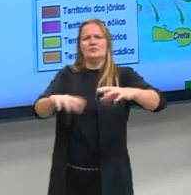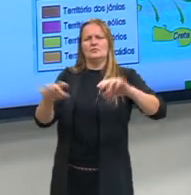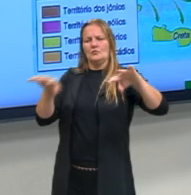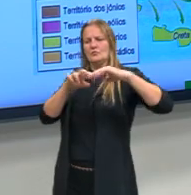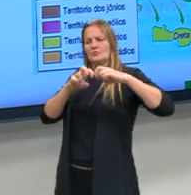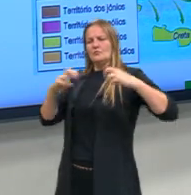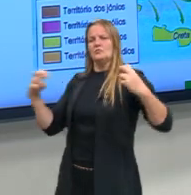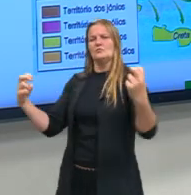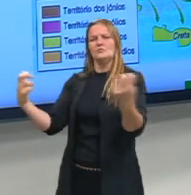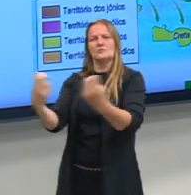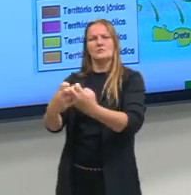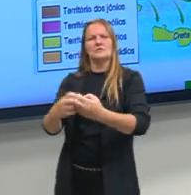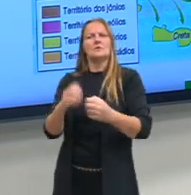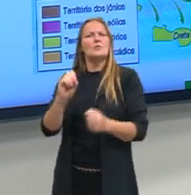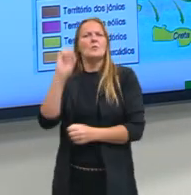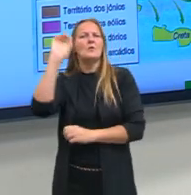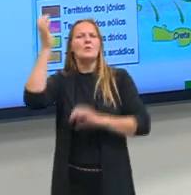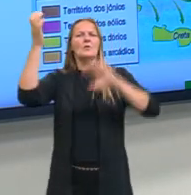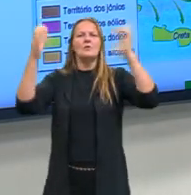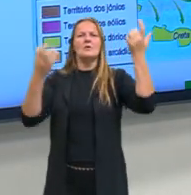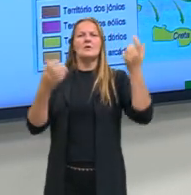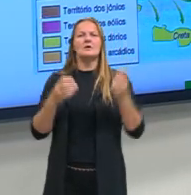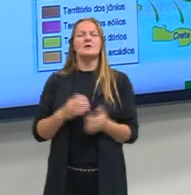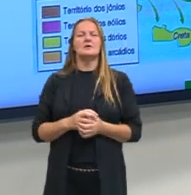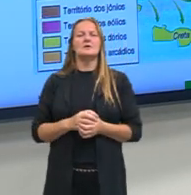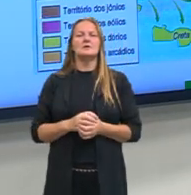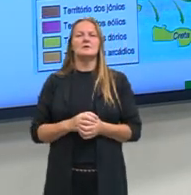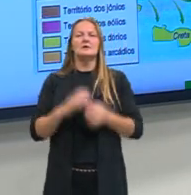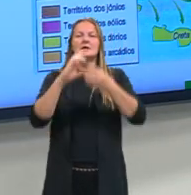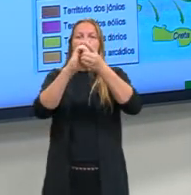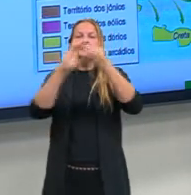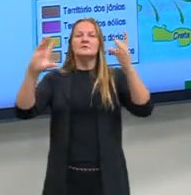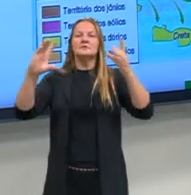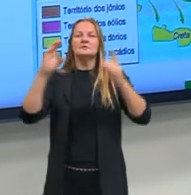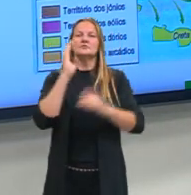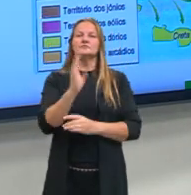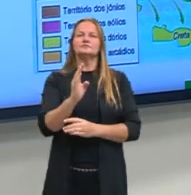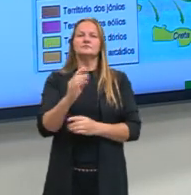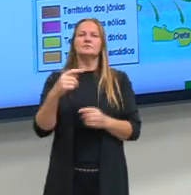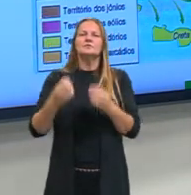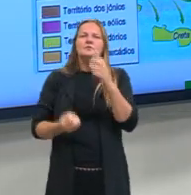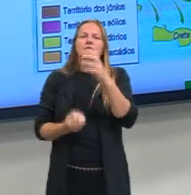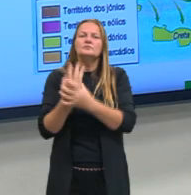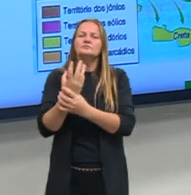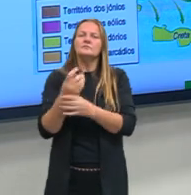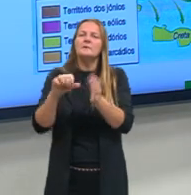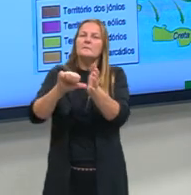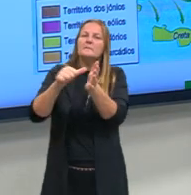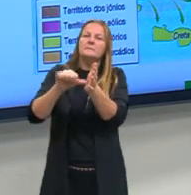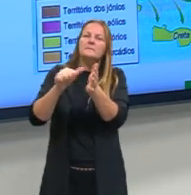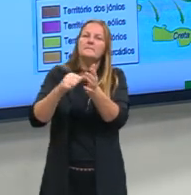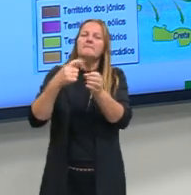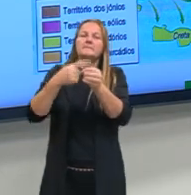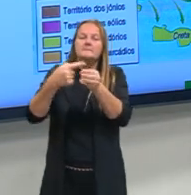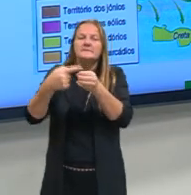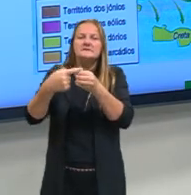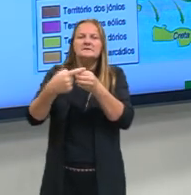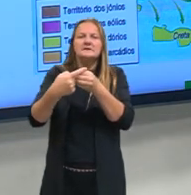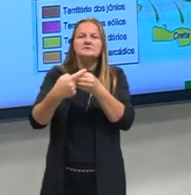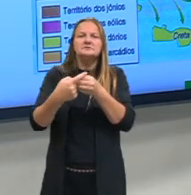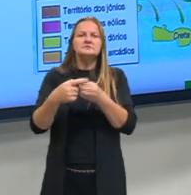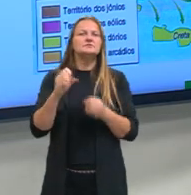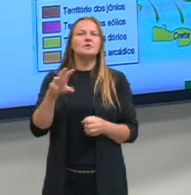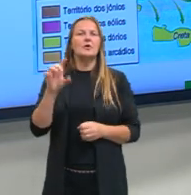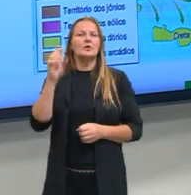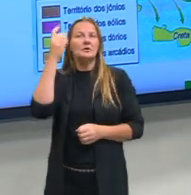da cidade isso chama-se Democracia para os gregos aqui então surge algumas coisas primeiro a cidade já não é